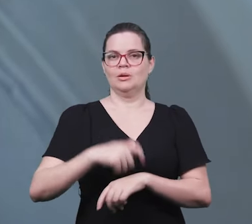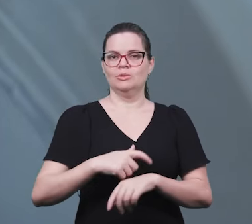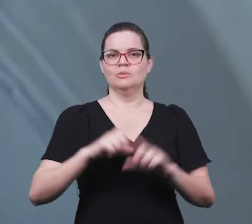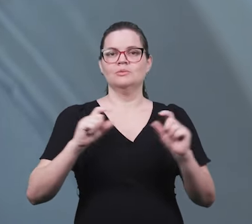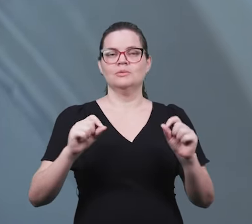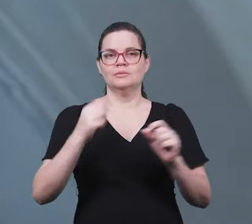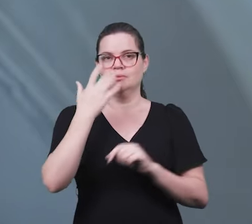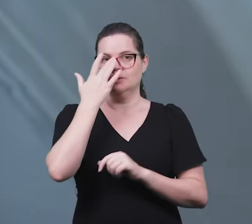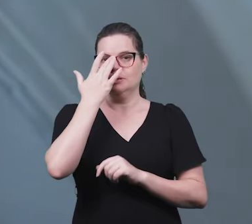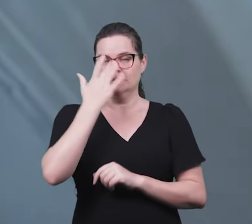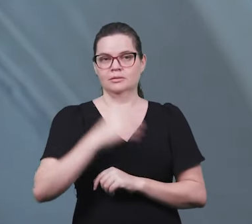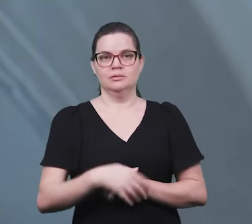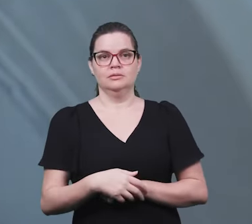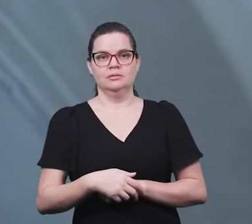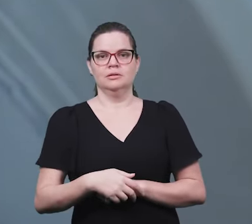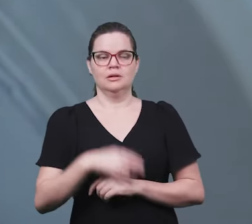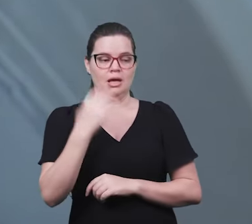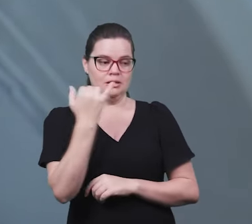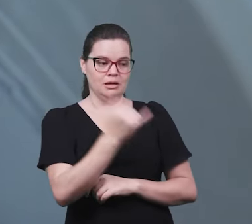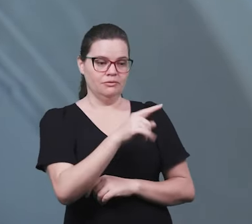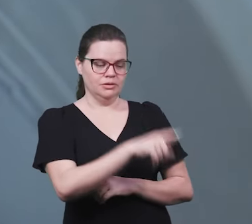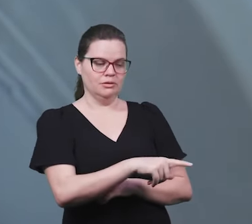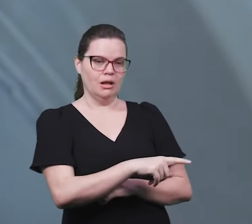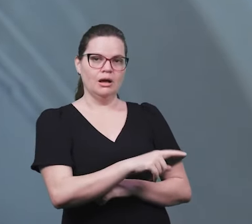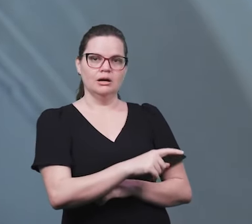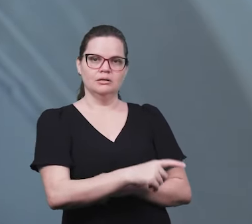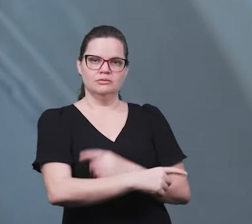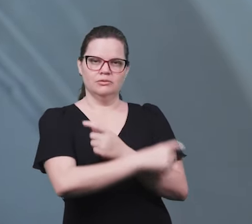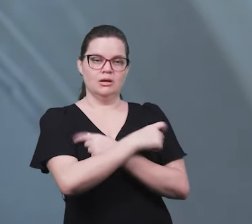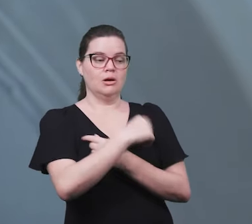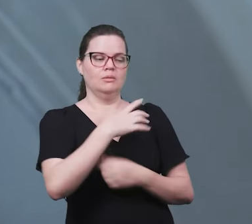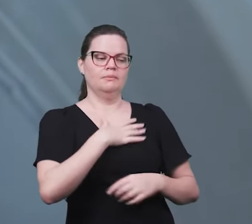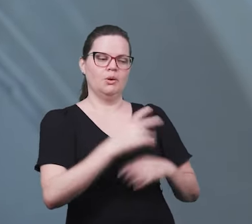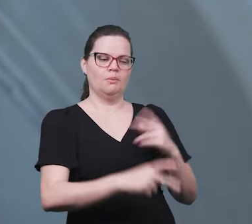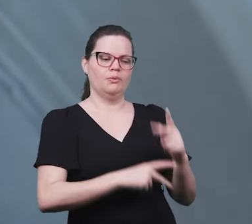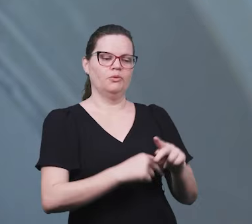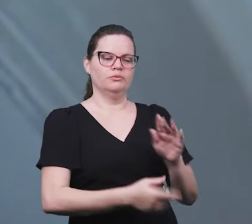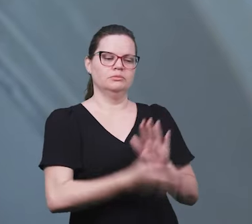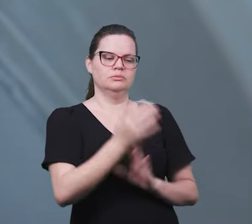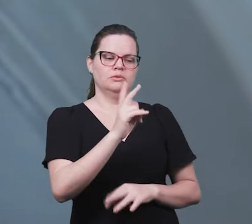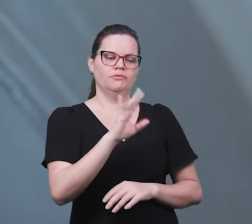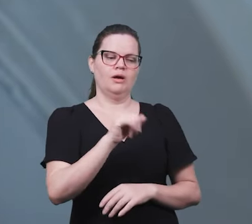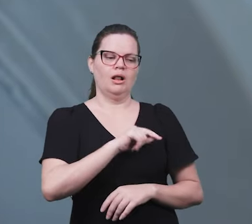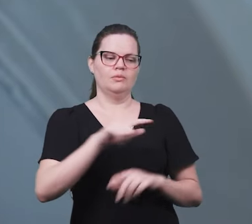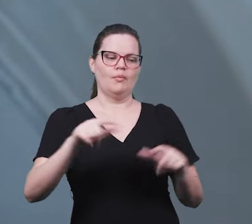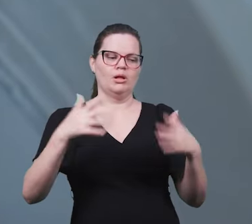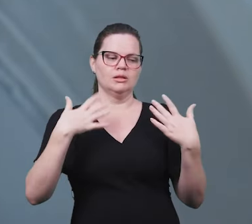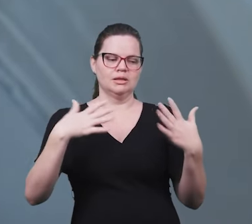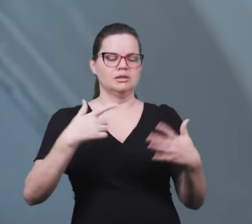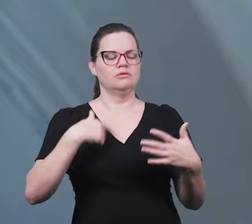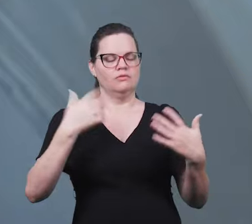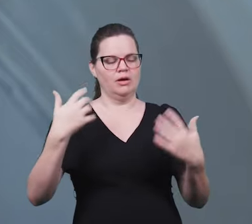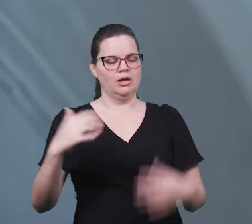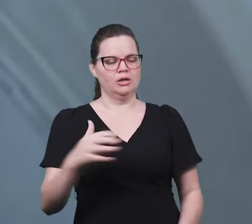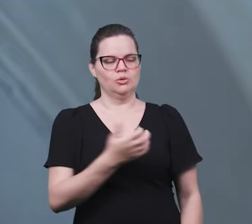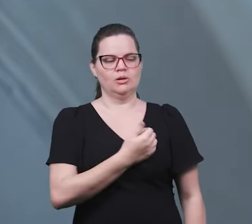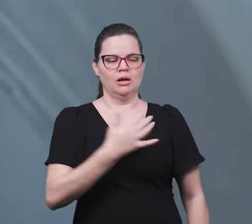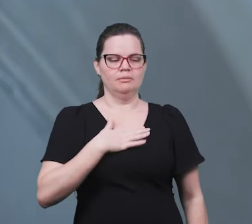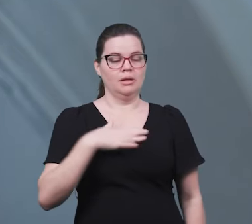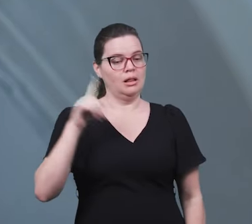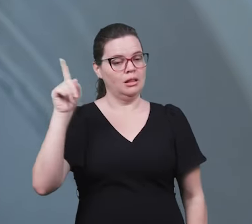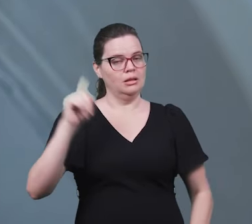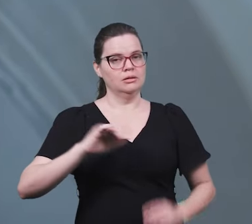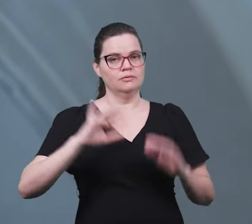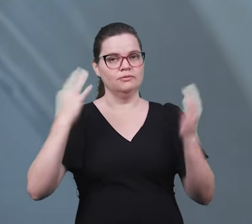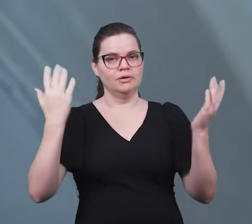olha, o meu povo vai sair, o meu povo vai ser, olha, o meu povo vai ser libera. São